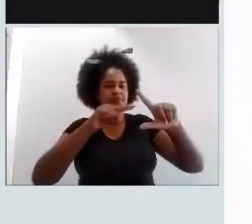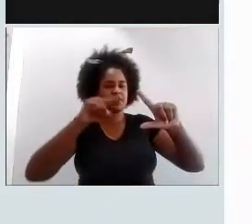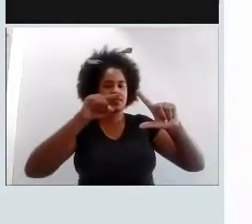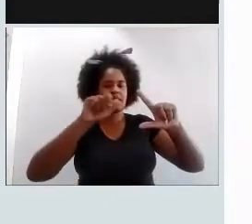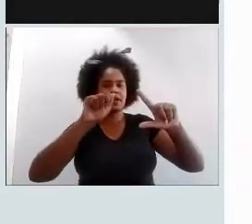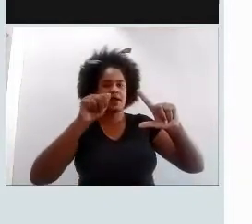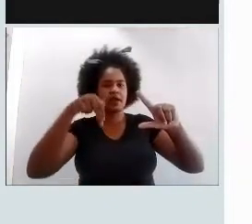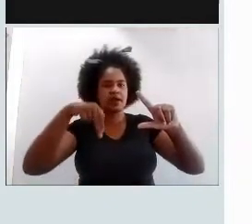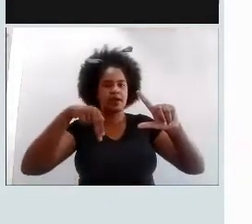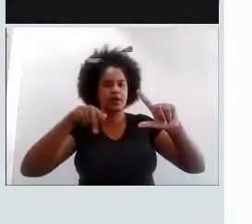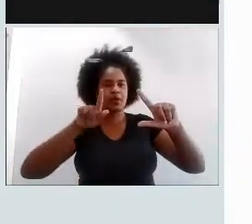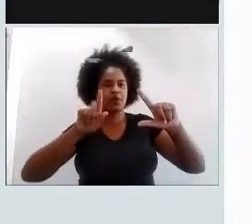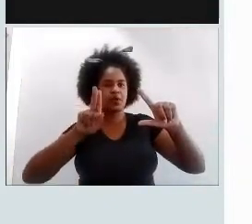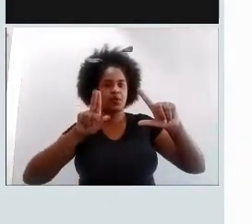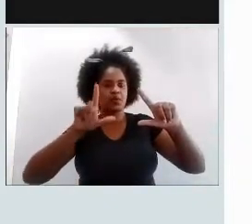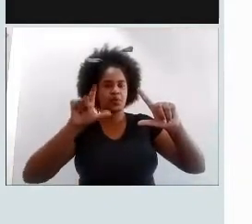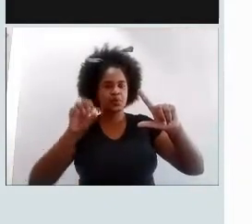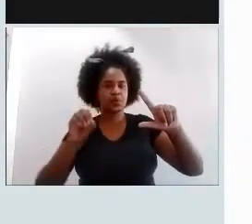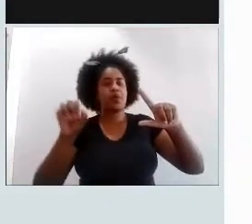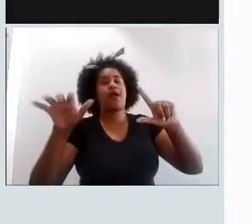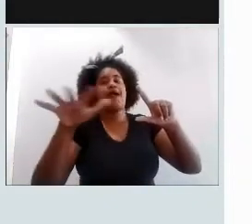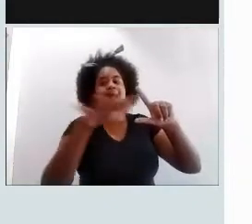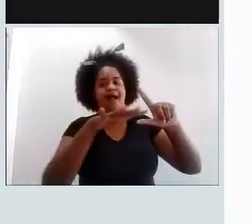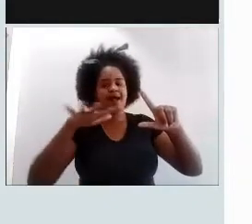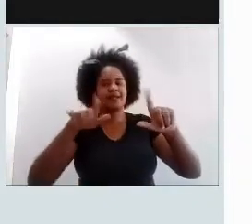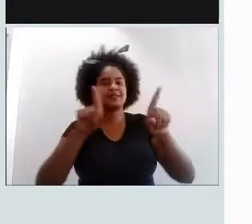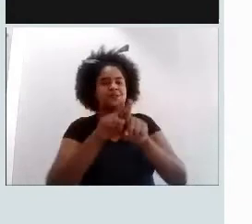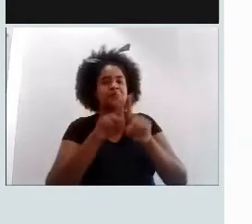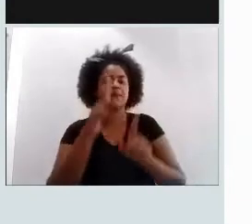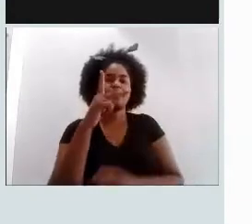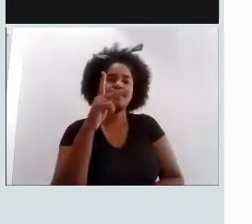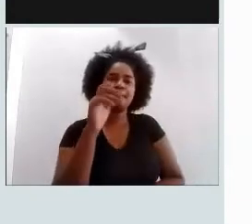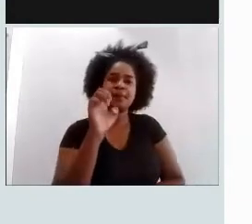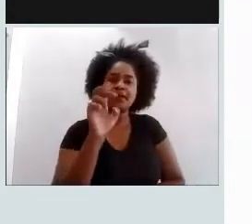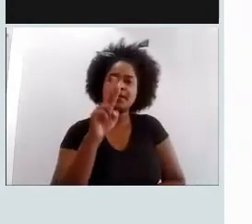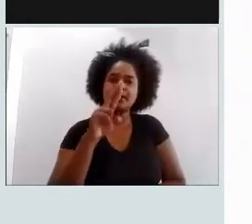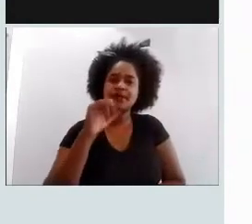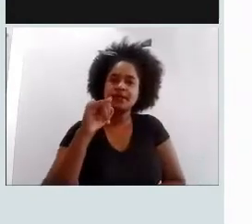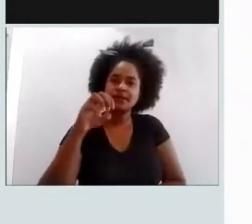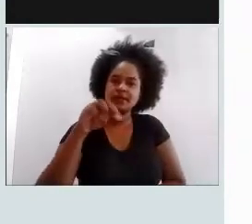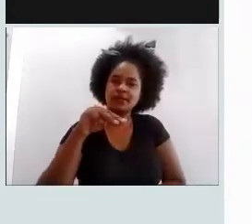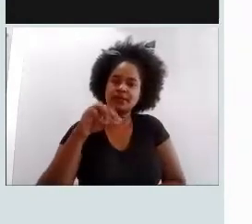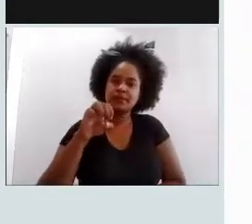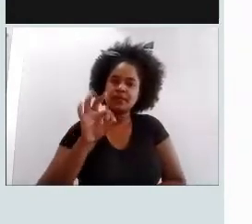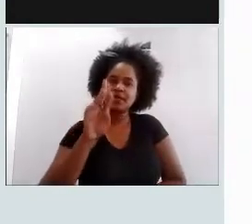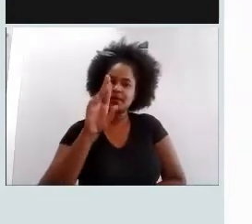área e perímetro de um triângulo. Bom, assim como toda figura geométrica,